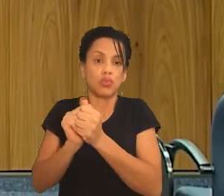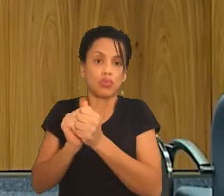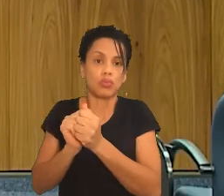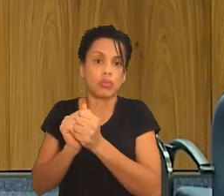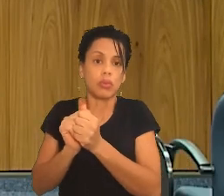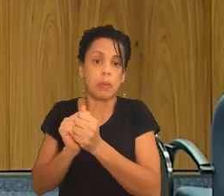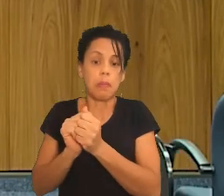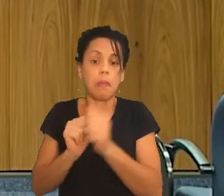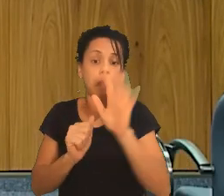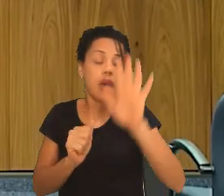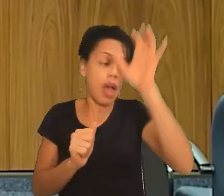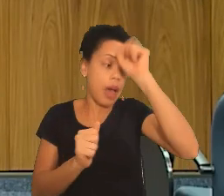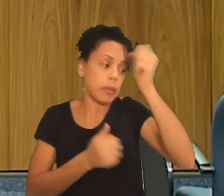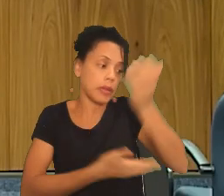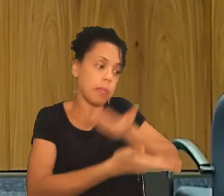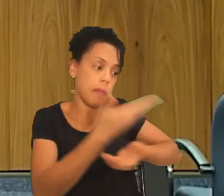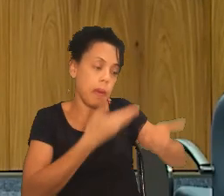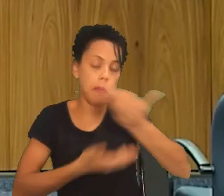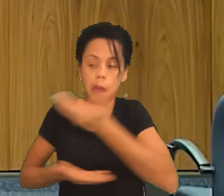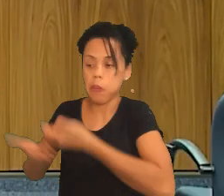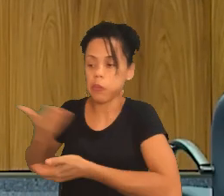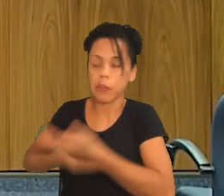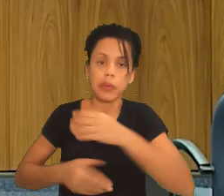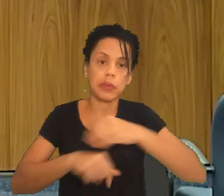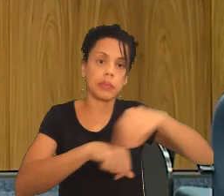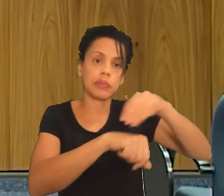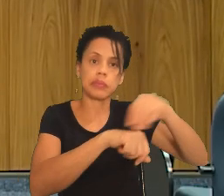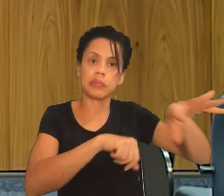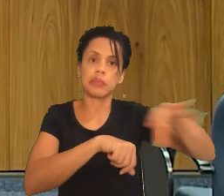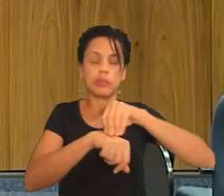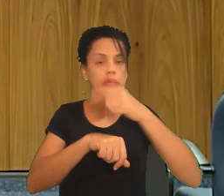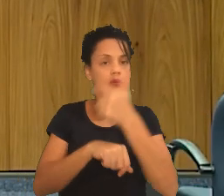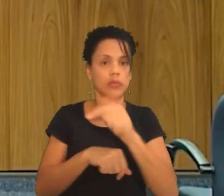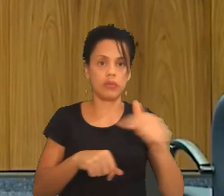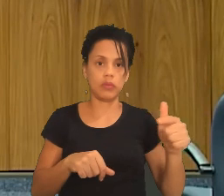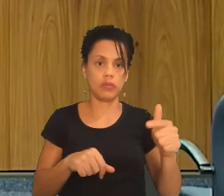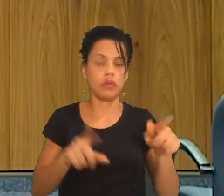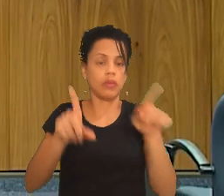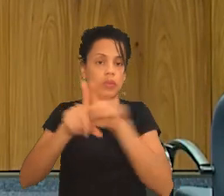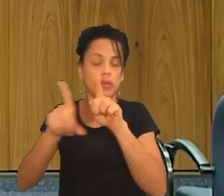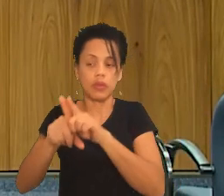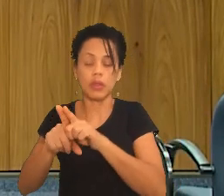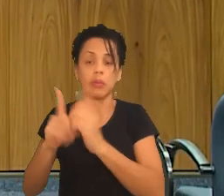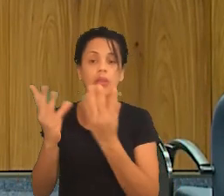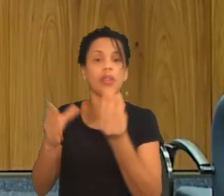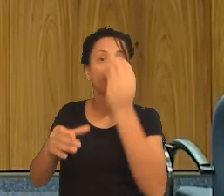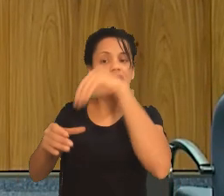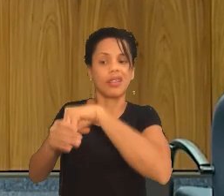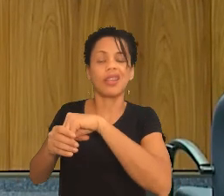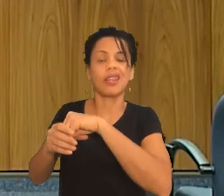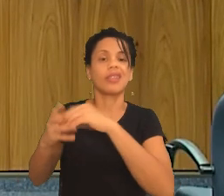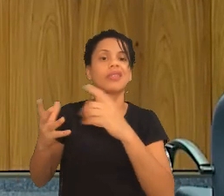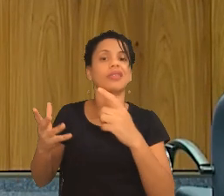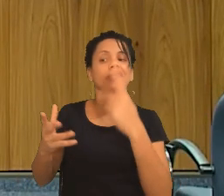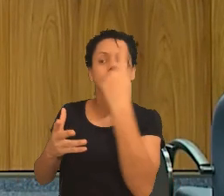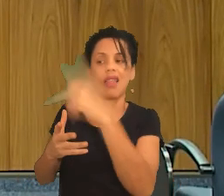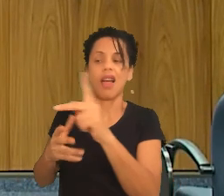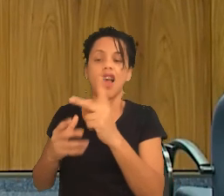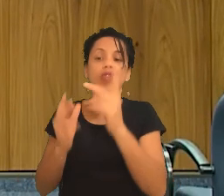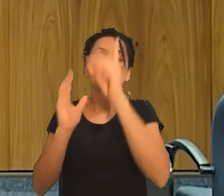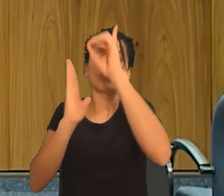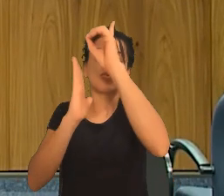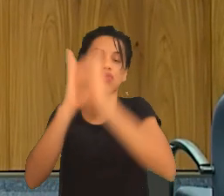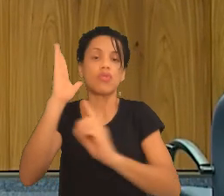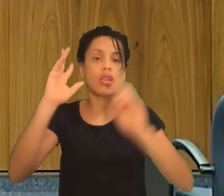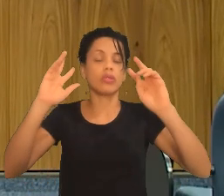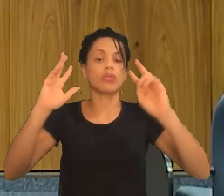com o outro, assumindo o sentido de tradução como transformação interna das concepções e práticas dos direitos modernos, direitos